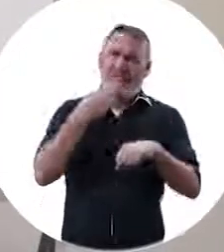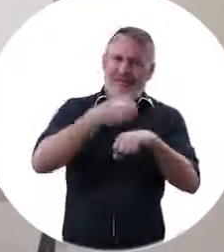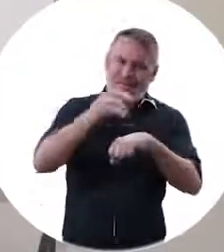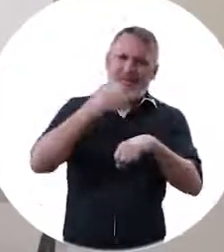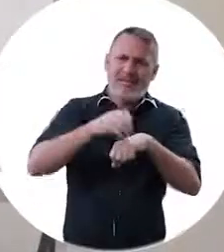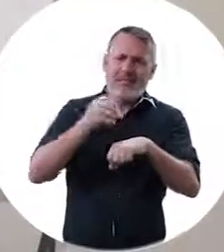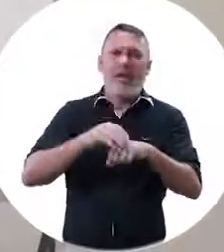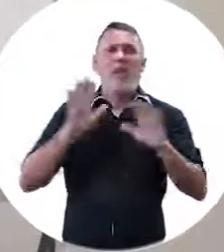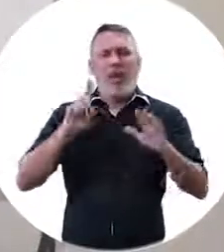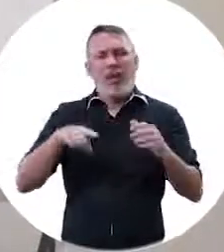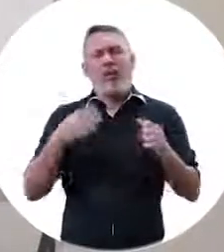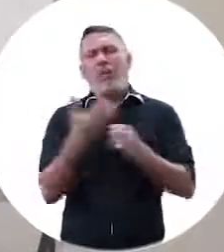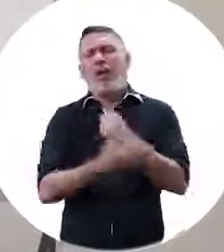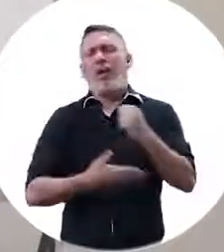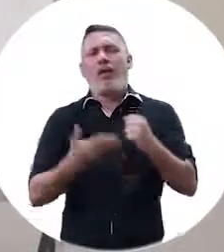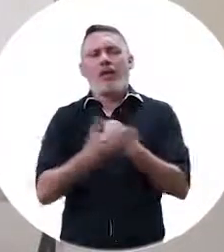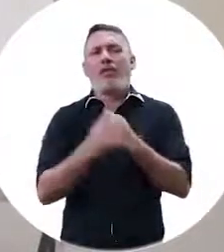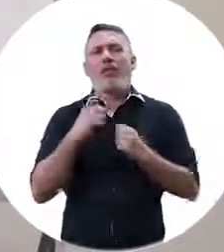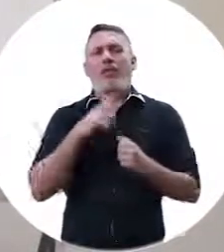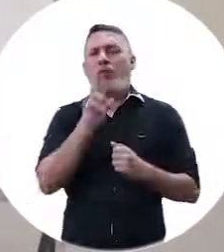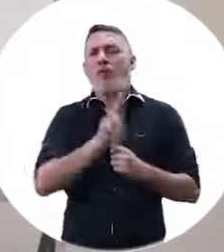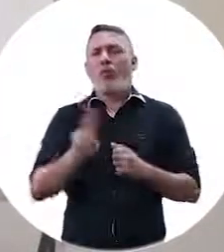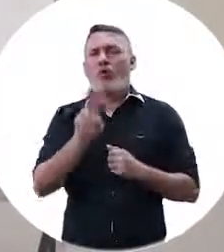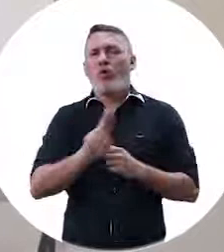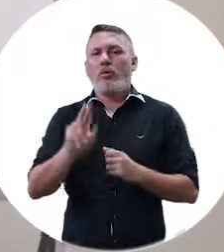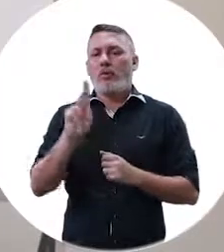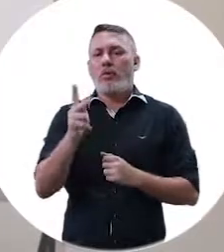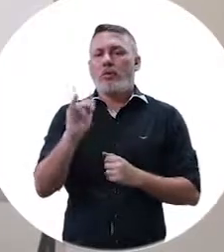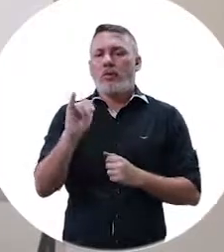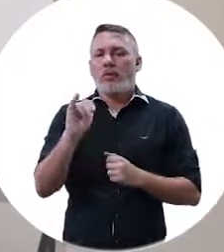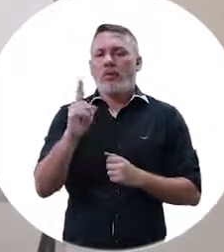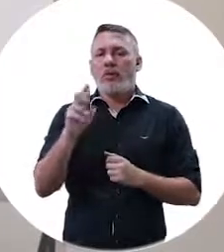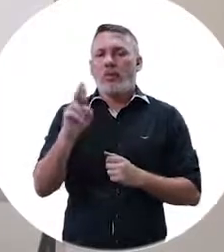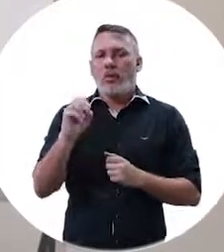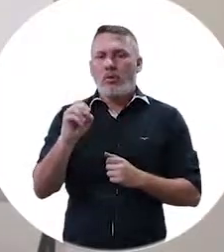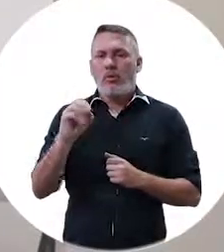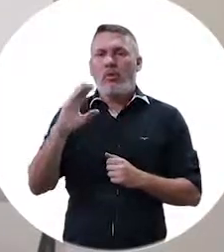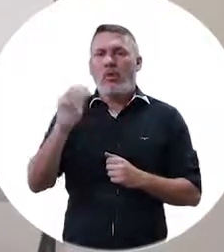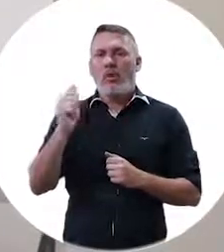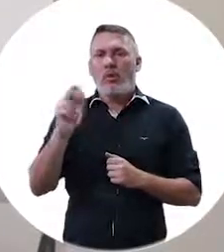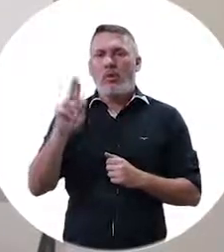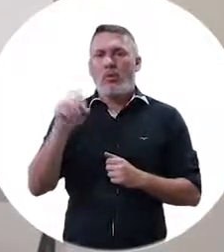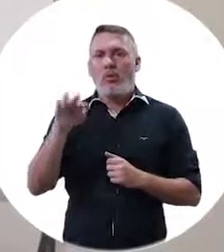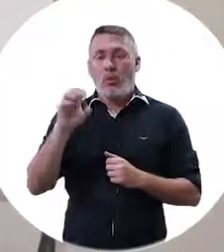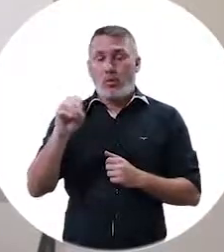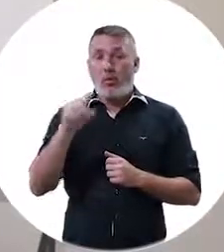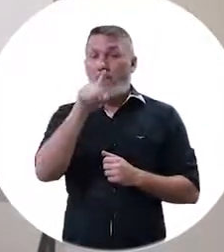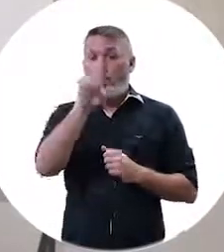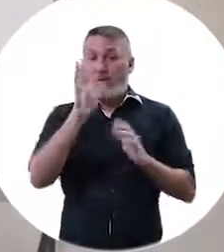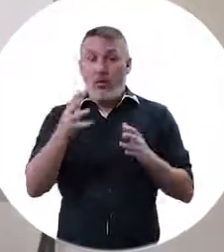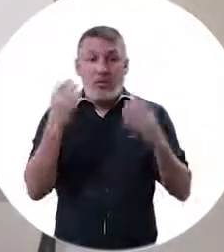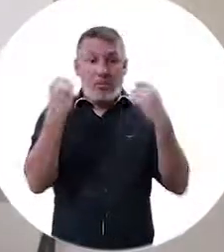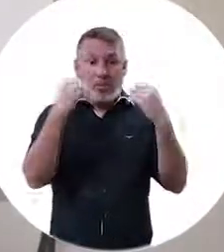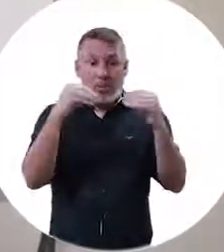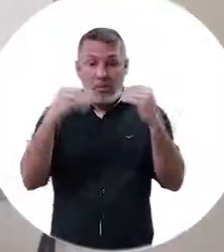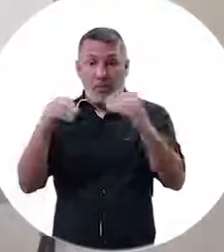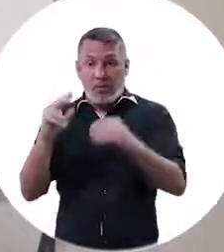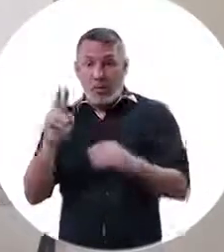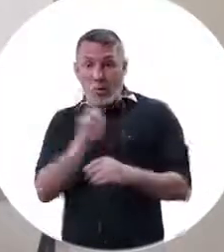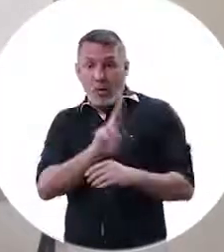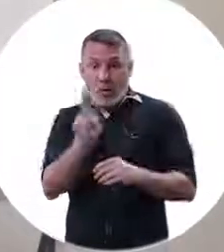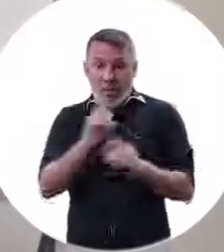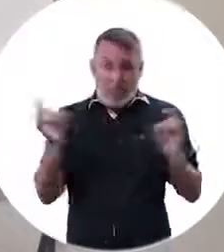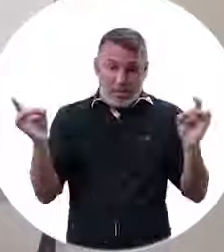muitas regras, ainda são básicas para a nomenclatura de hidrocarbonetos. Ok? Depois que você entende a nomenclatura